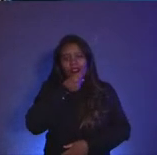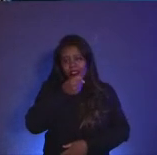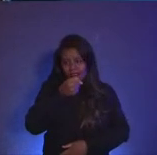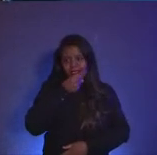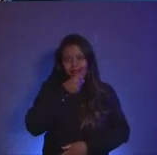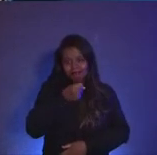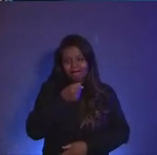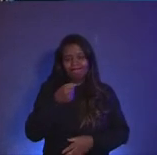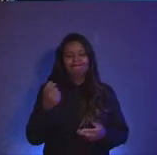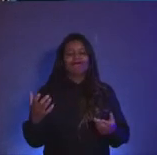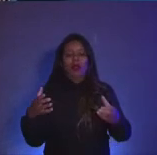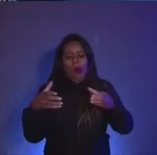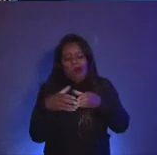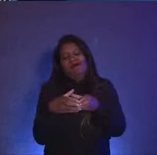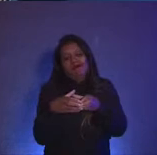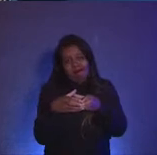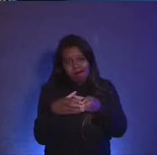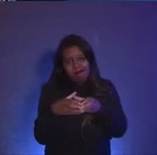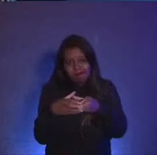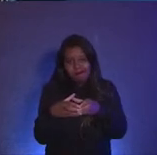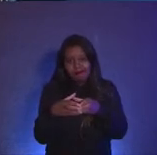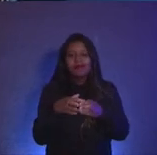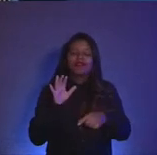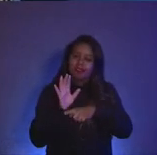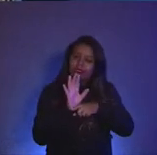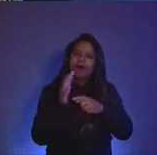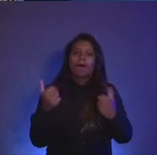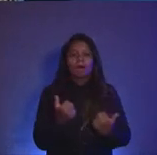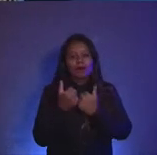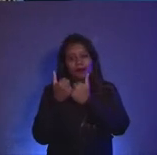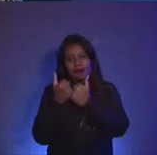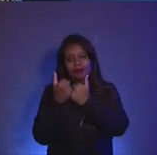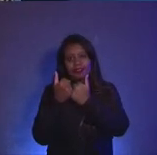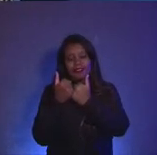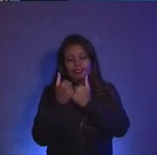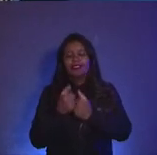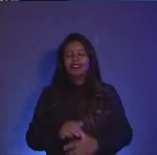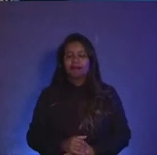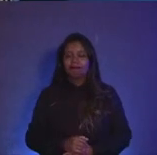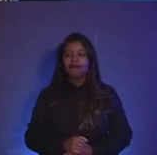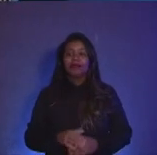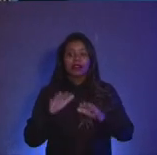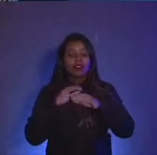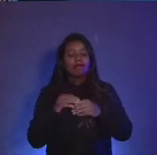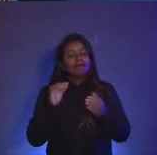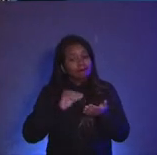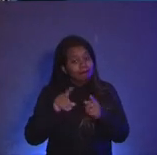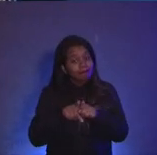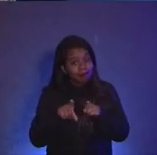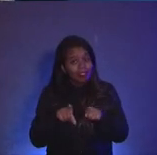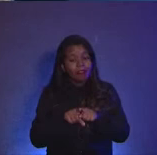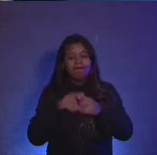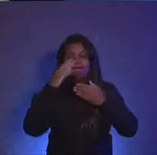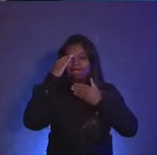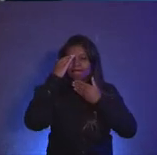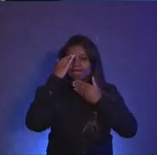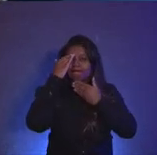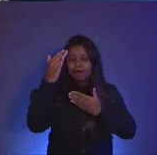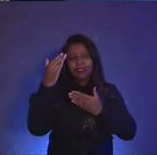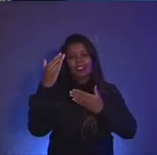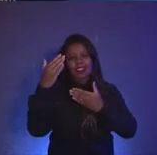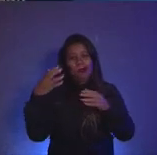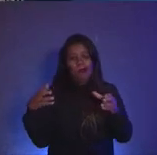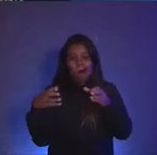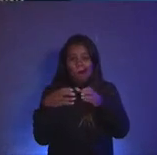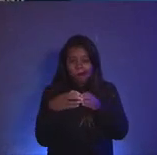está com a gente, colaborando com o evento, fazendo tudo isso ser possível. Fora isso, eu particularmente queria agradecer à